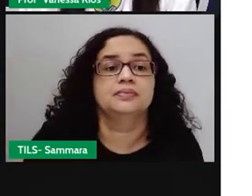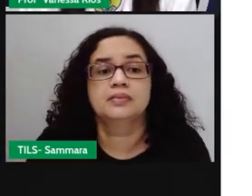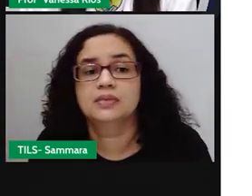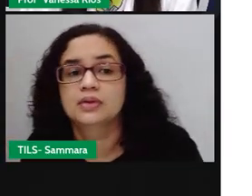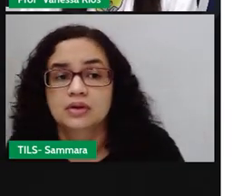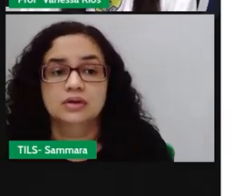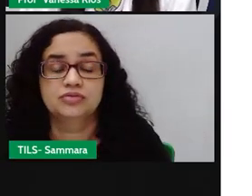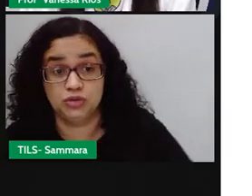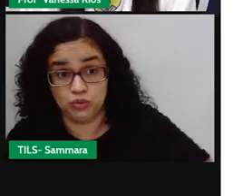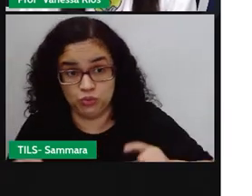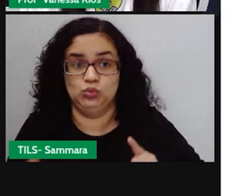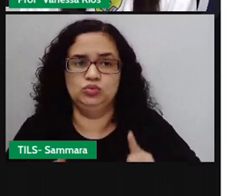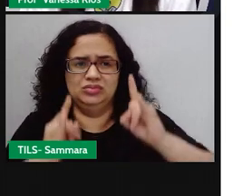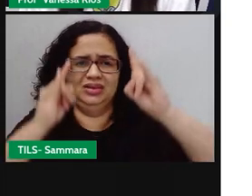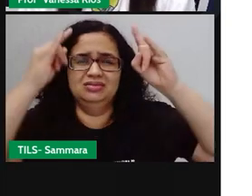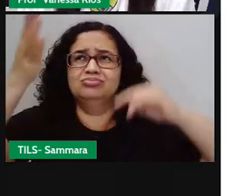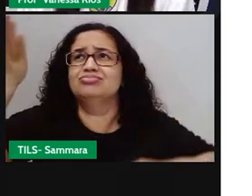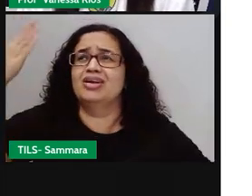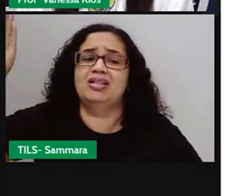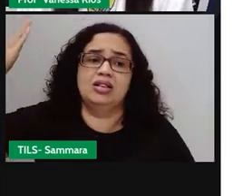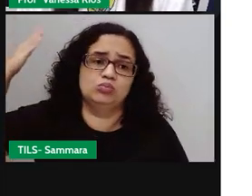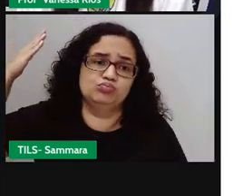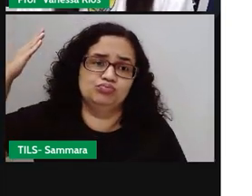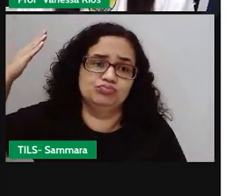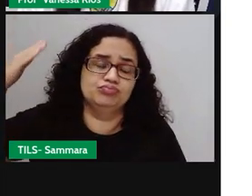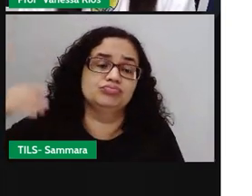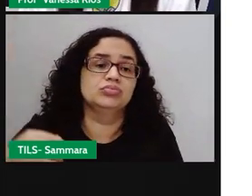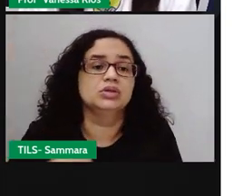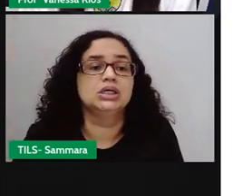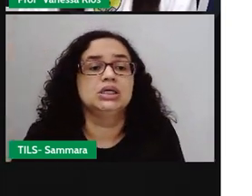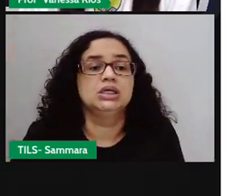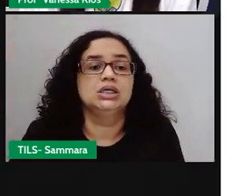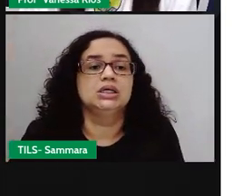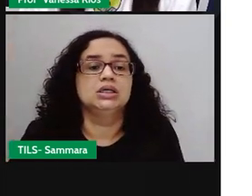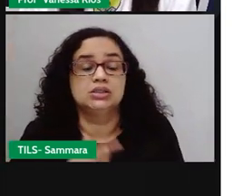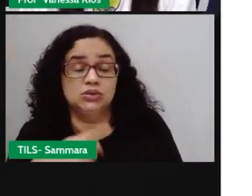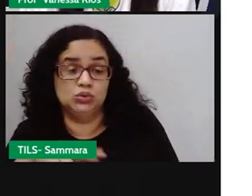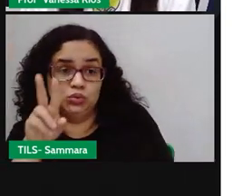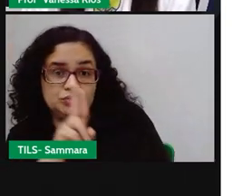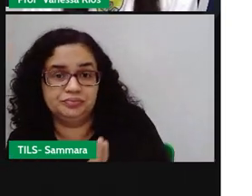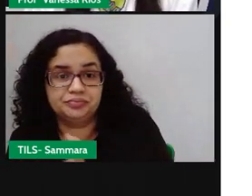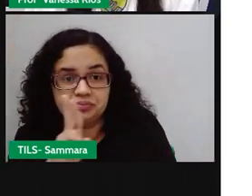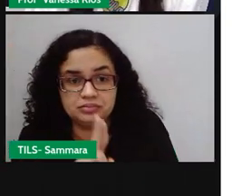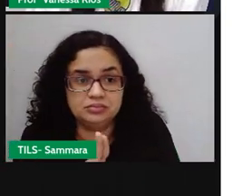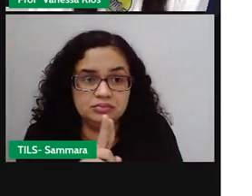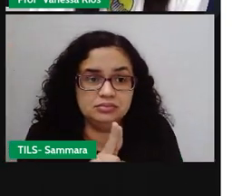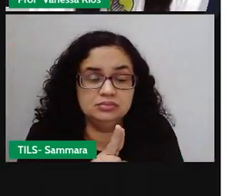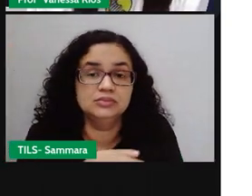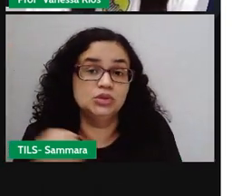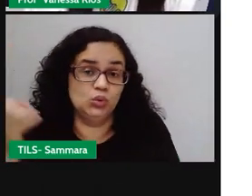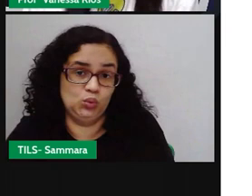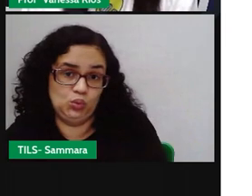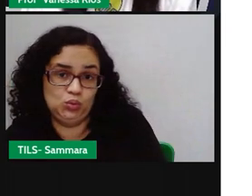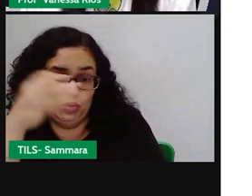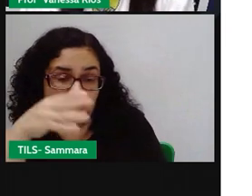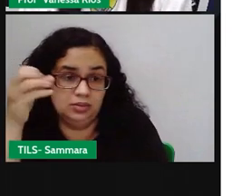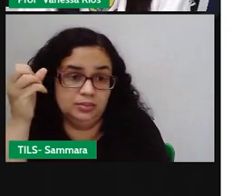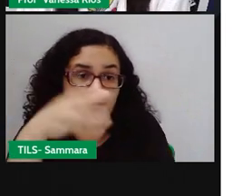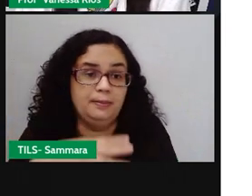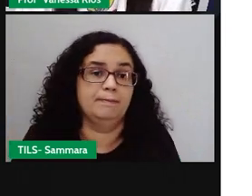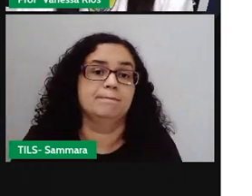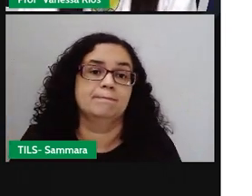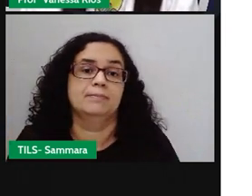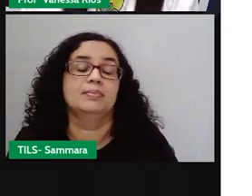Aparecem muitos prédios antigos, aparecem também monumentos já utilizando uma forma mais moderna de